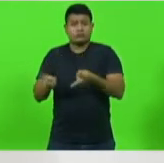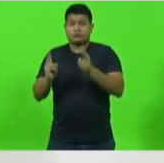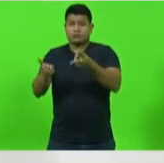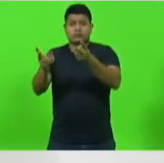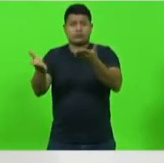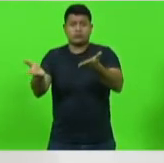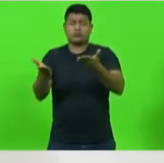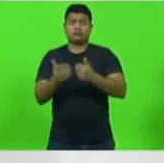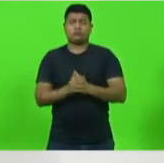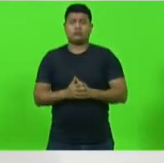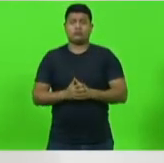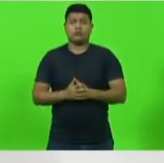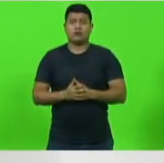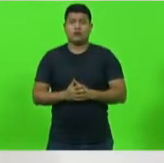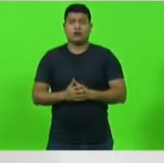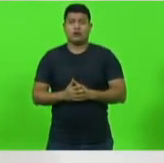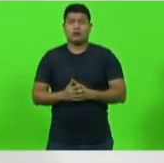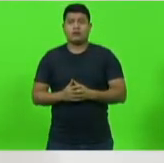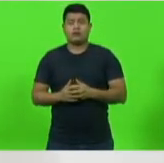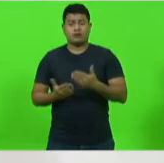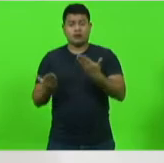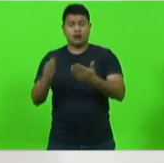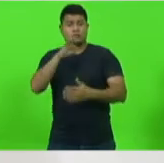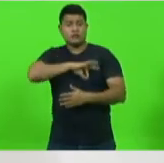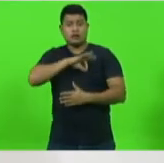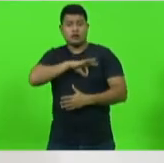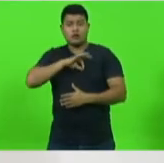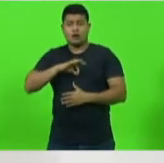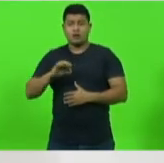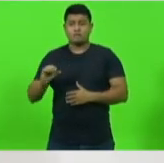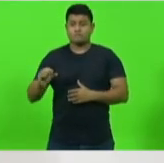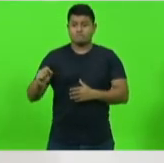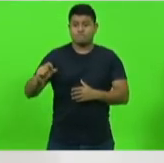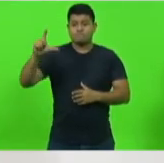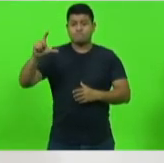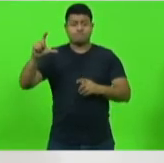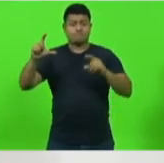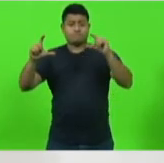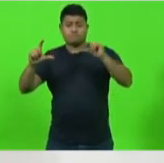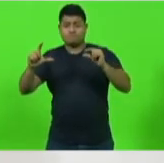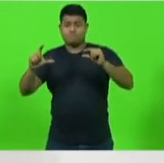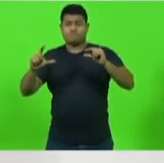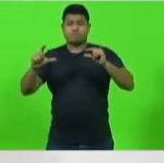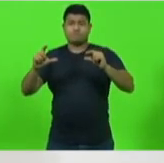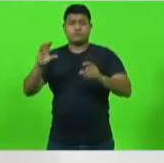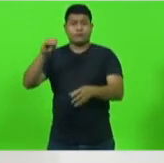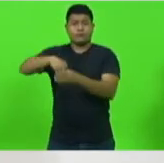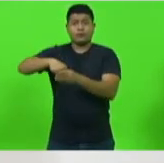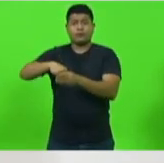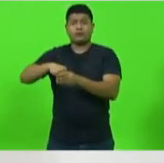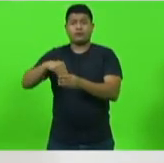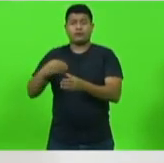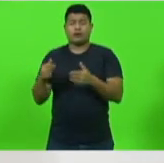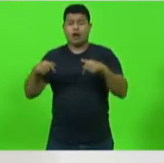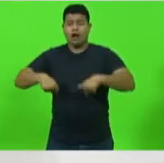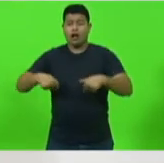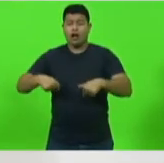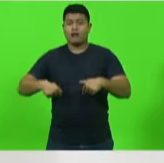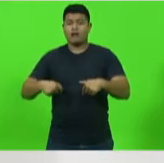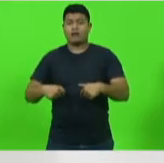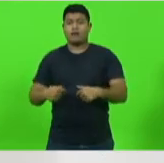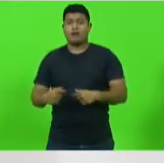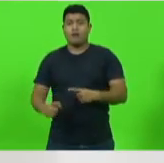disse que a remuneração maior e menor de alguém dentro de uma corporação não pode ser maior 4 vezes. Agora, esse